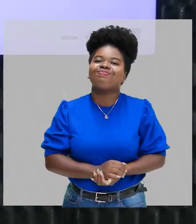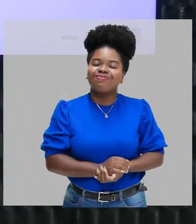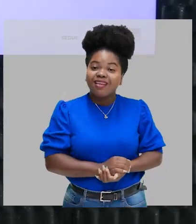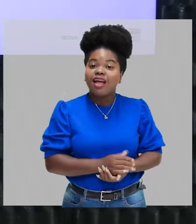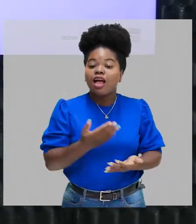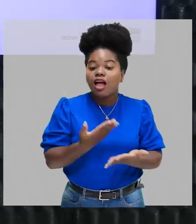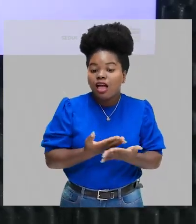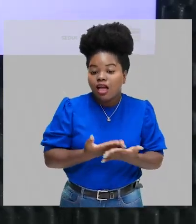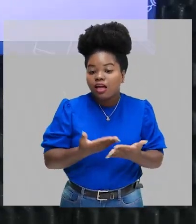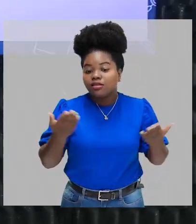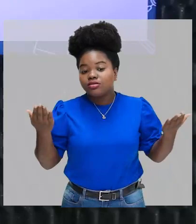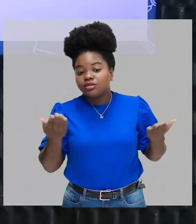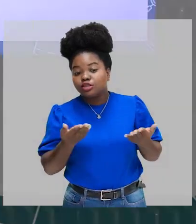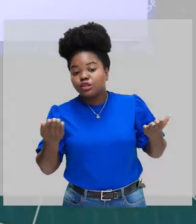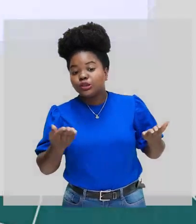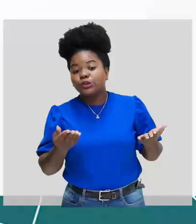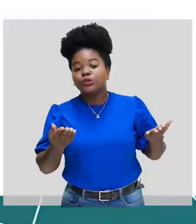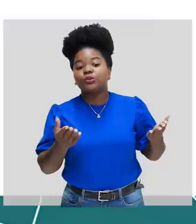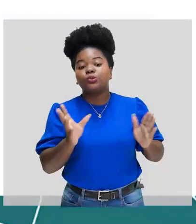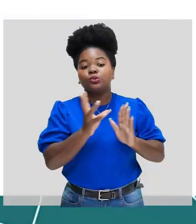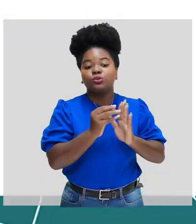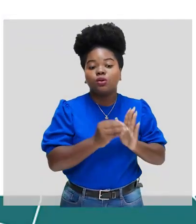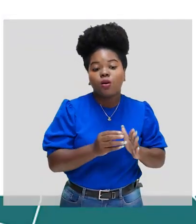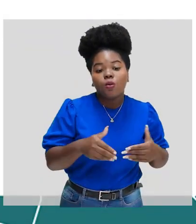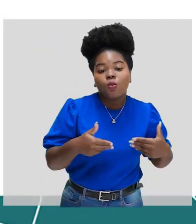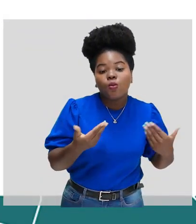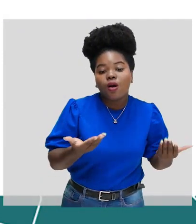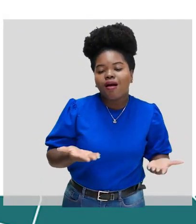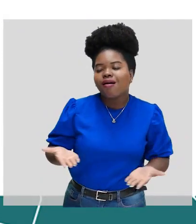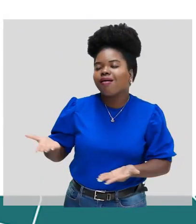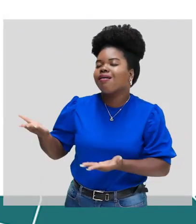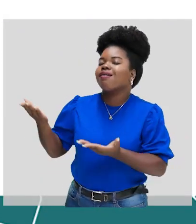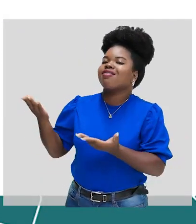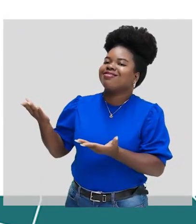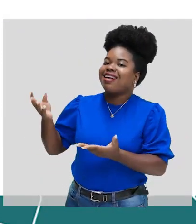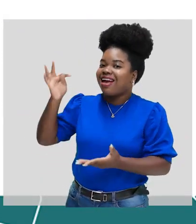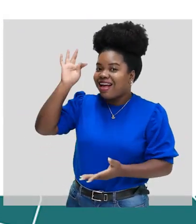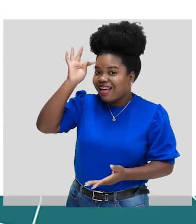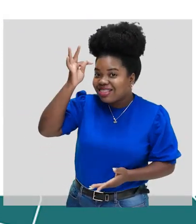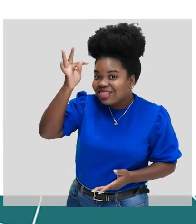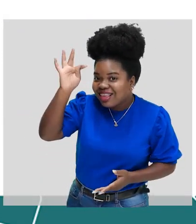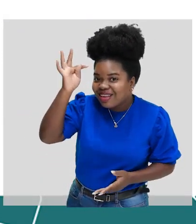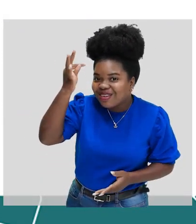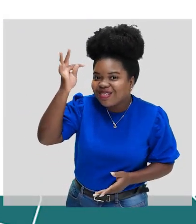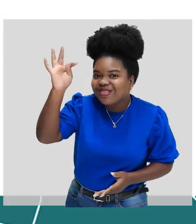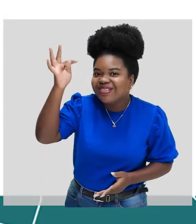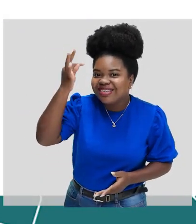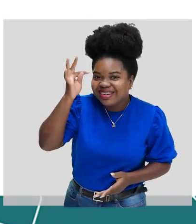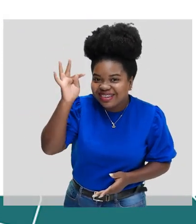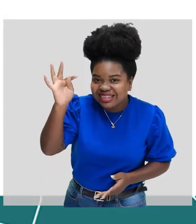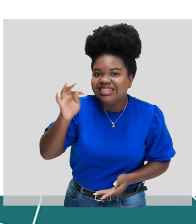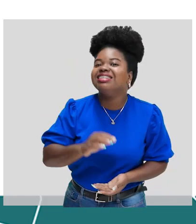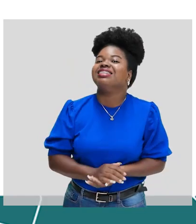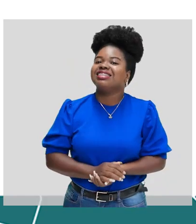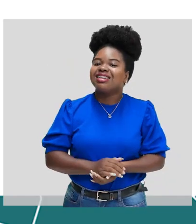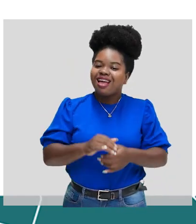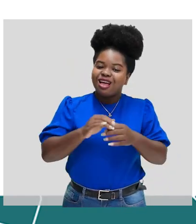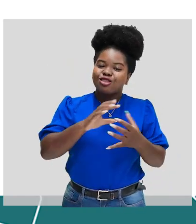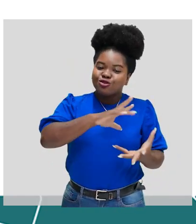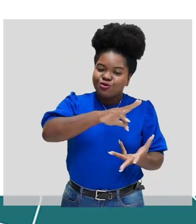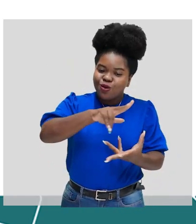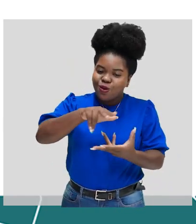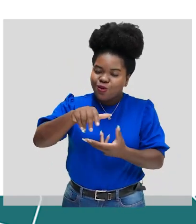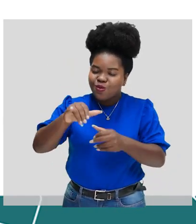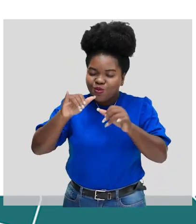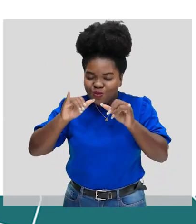aula de hoje a gente vai tratar do assunto a teoria crítica da globalização. Isso mesmo, hoje iremos